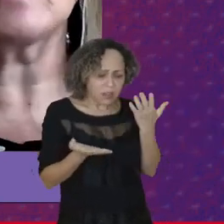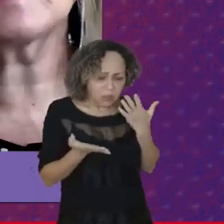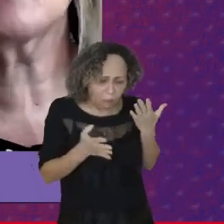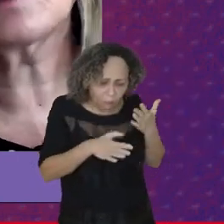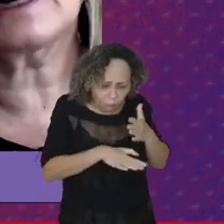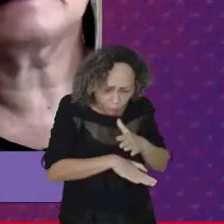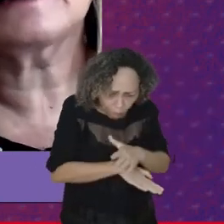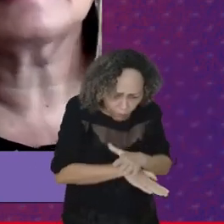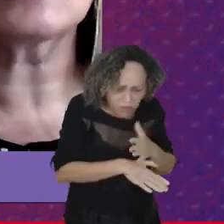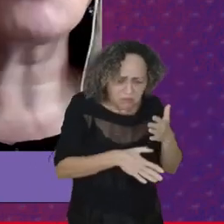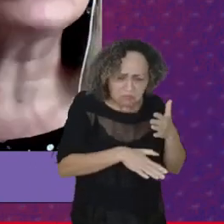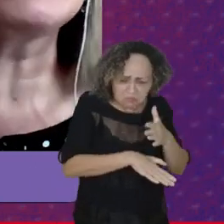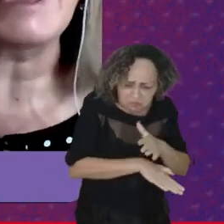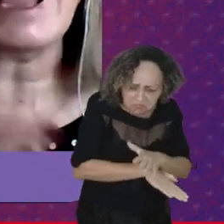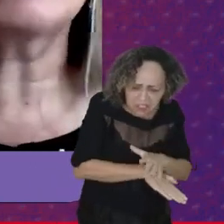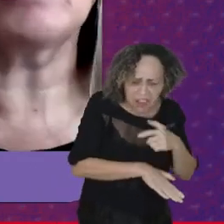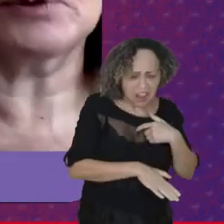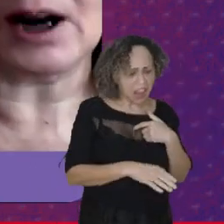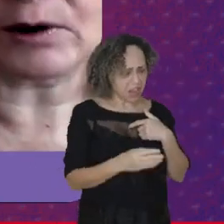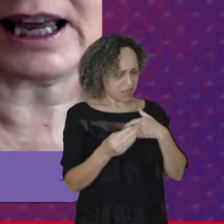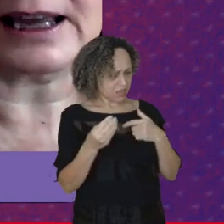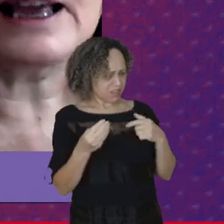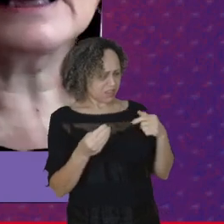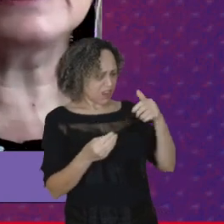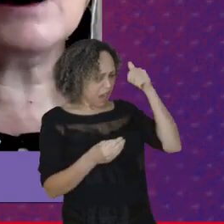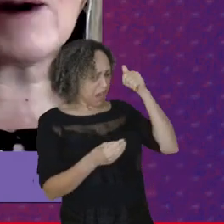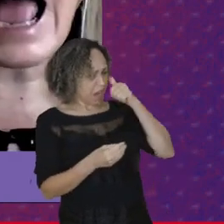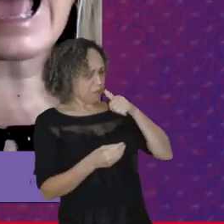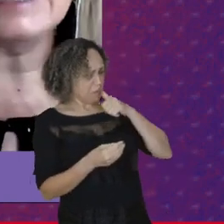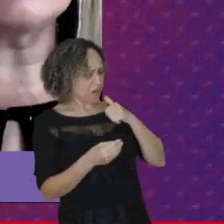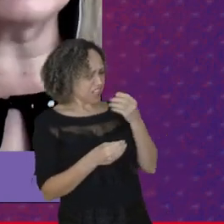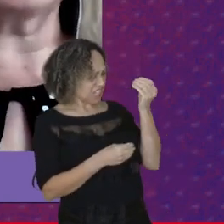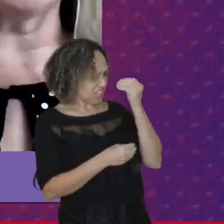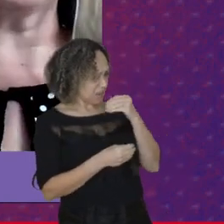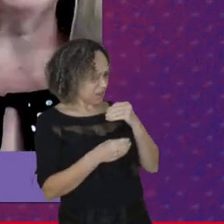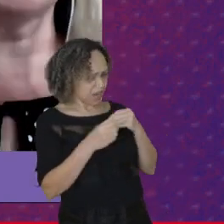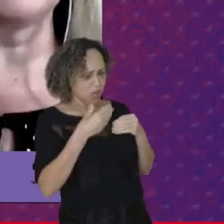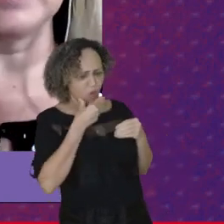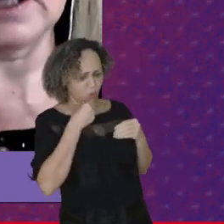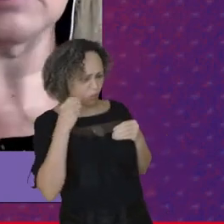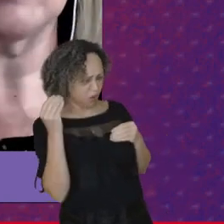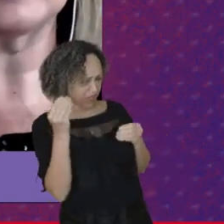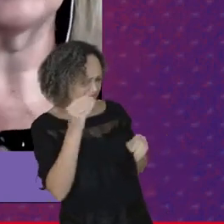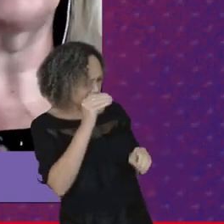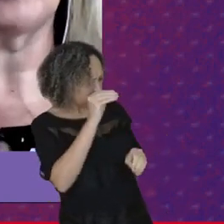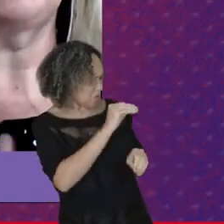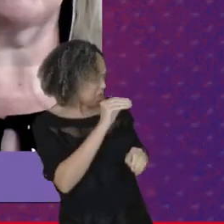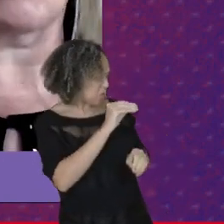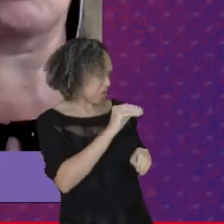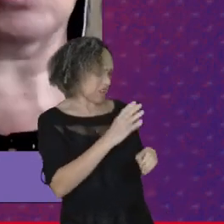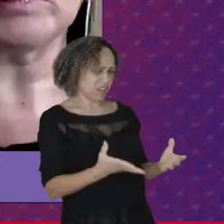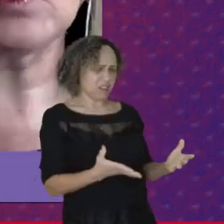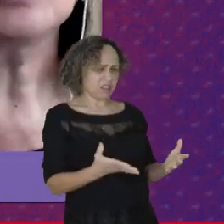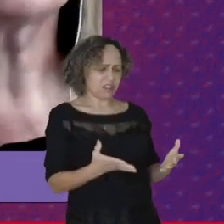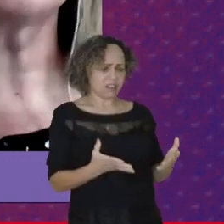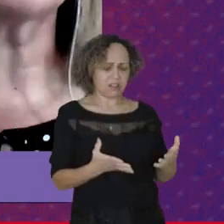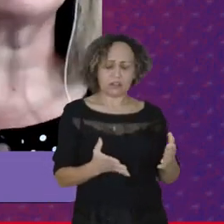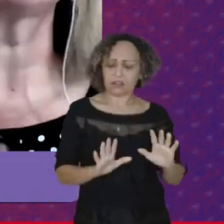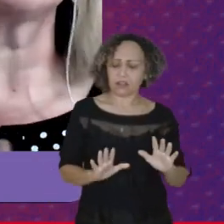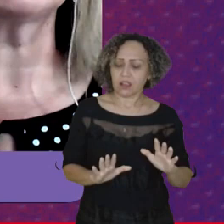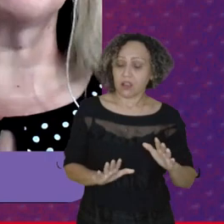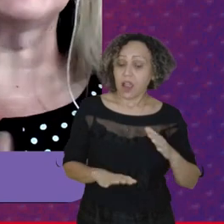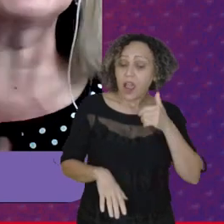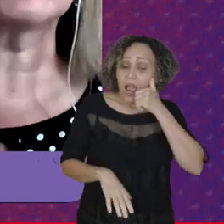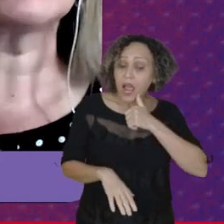passividade, numa situação de que ela tem que ser cuidada por alguém, e não ela tem que ter autonomia sobre seu próprio corpo,